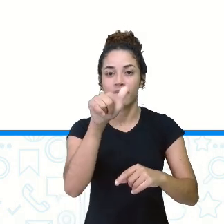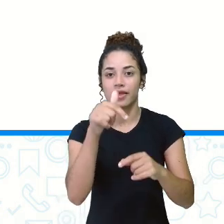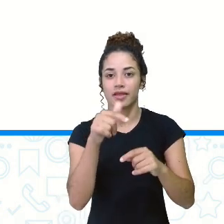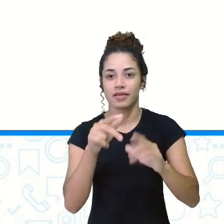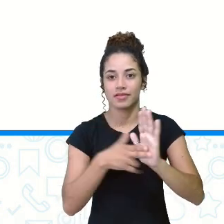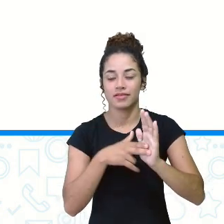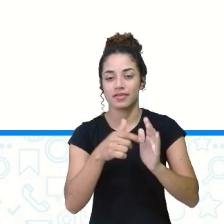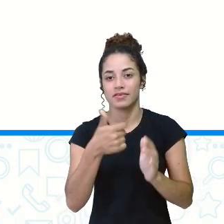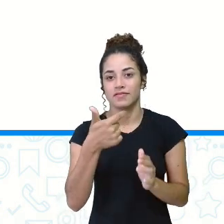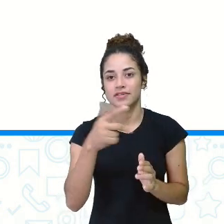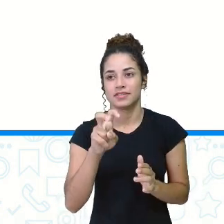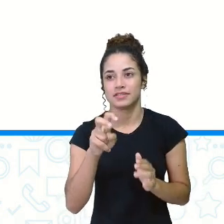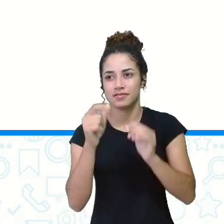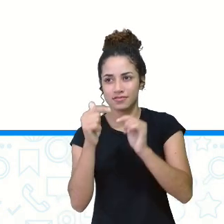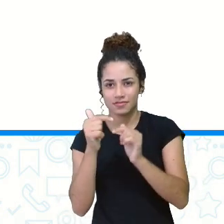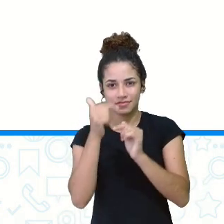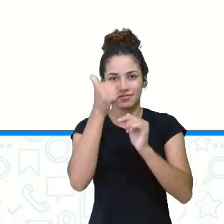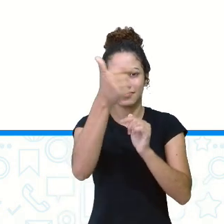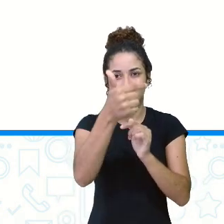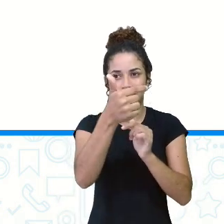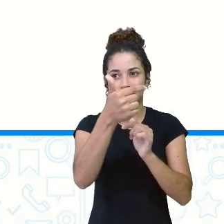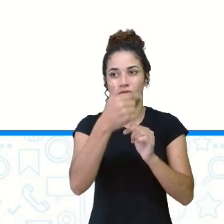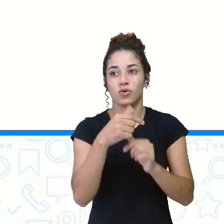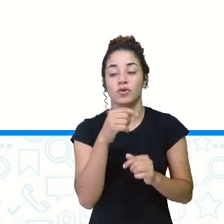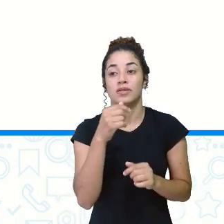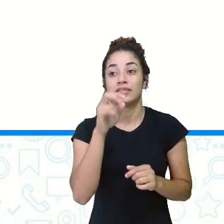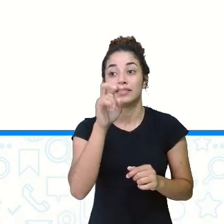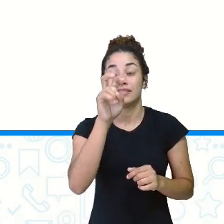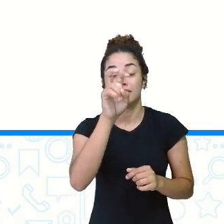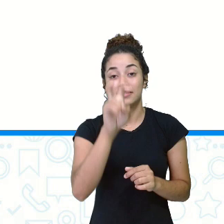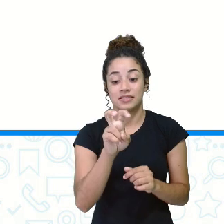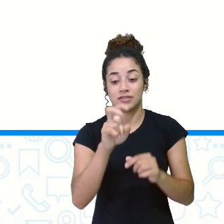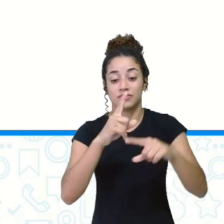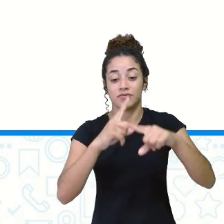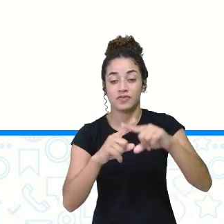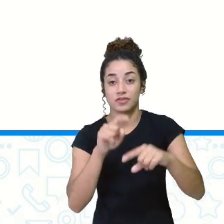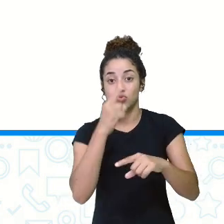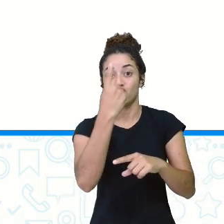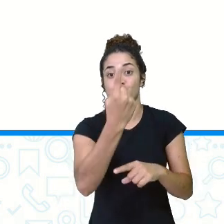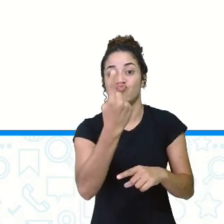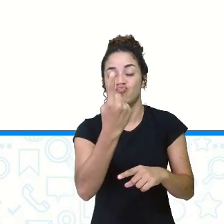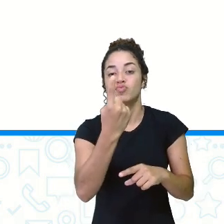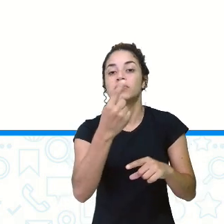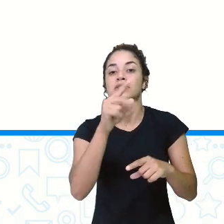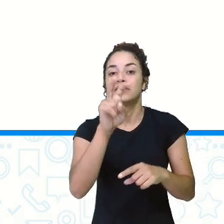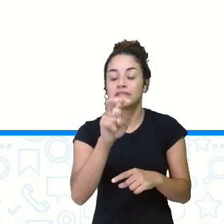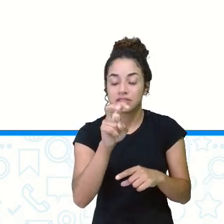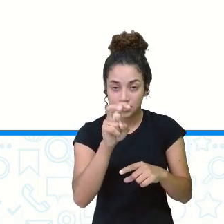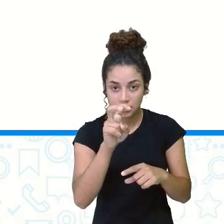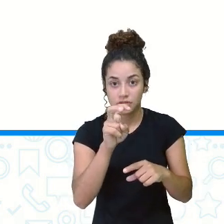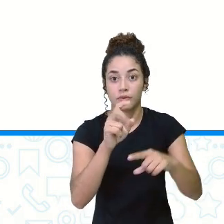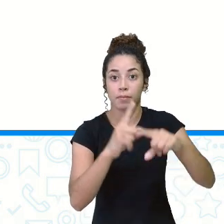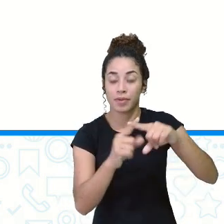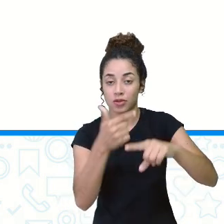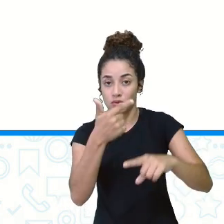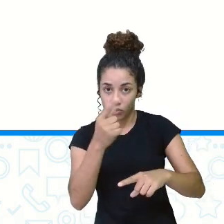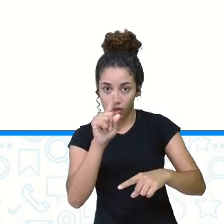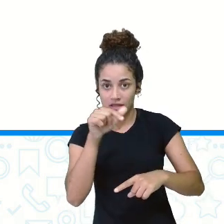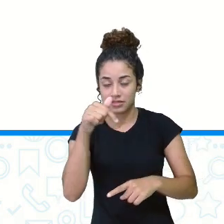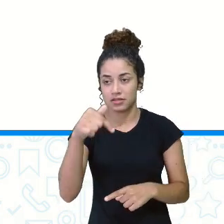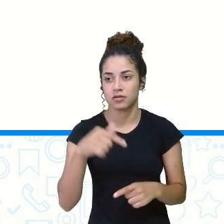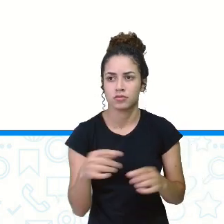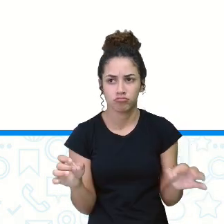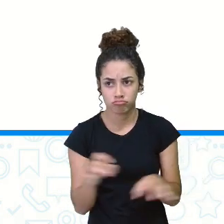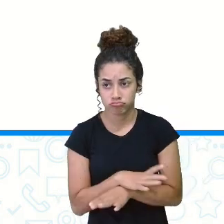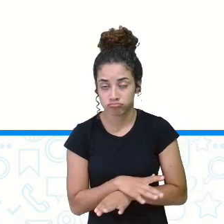25. O 2 vai lá para cima. 5 vezes 1, 5. Com mais 2, 7. Acabou a operação